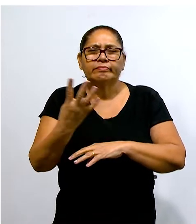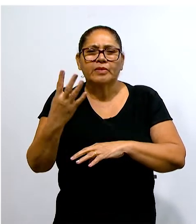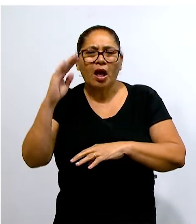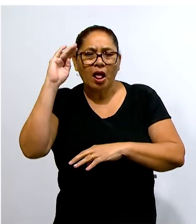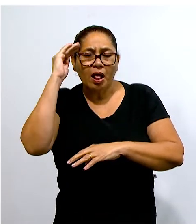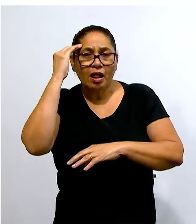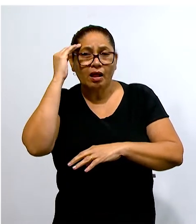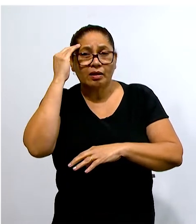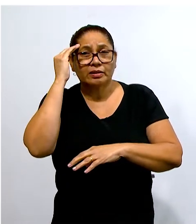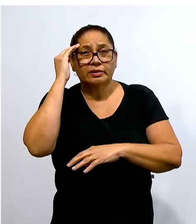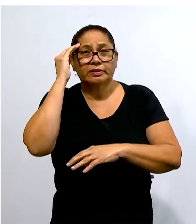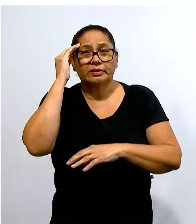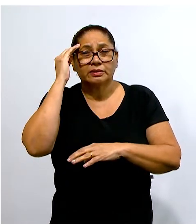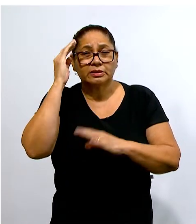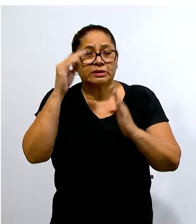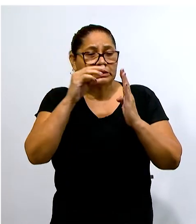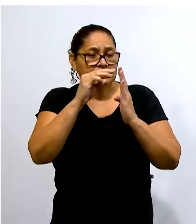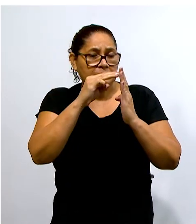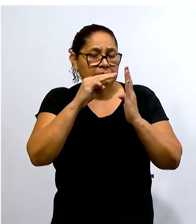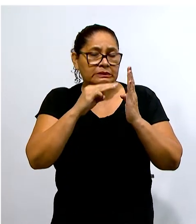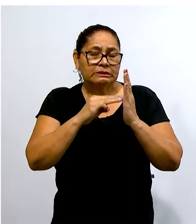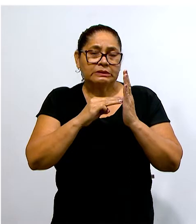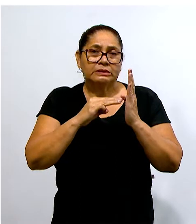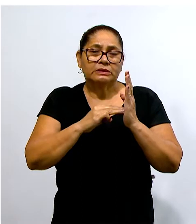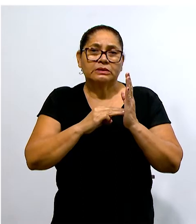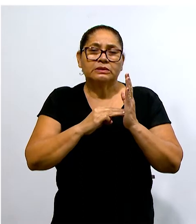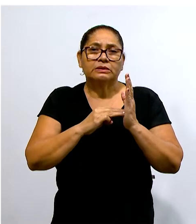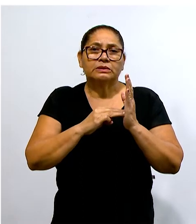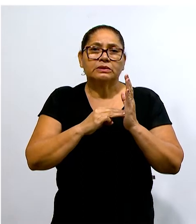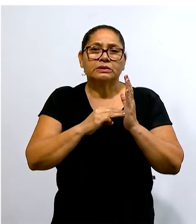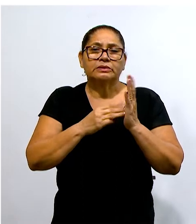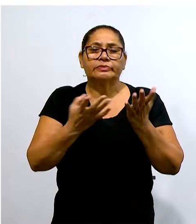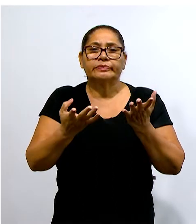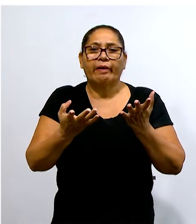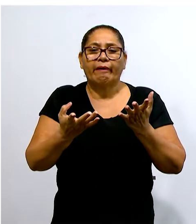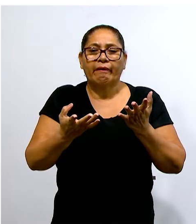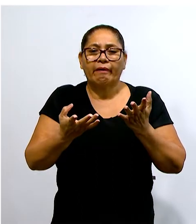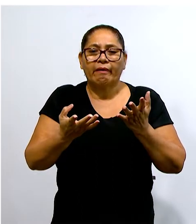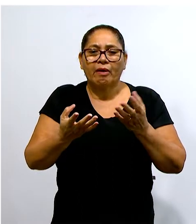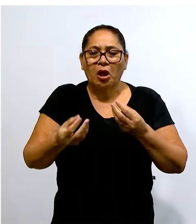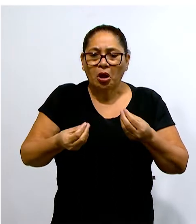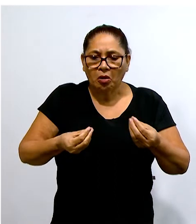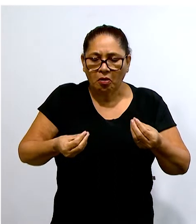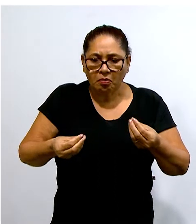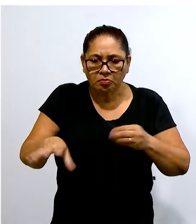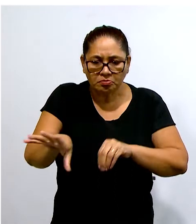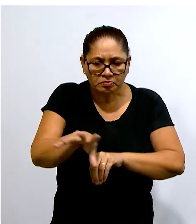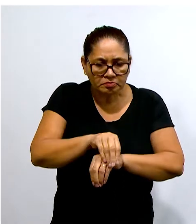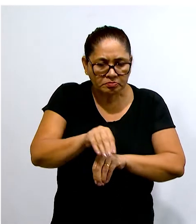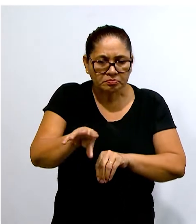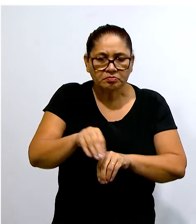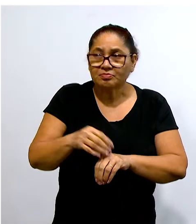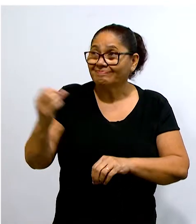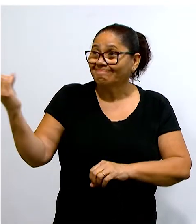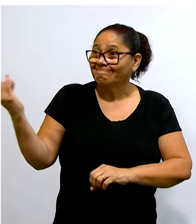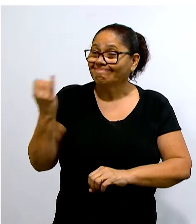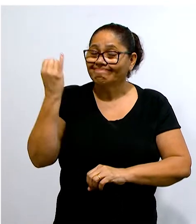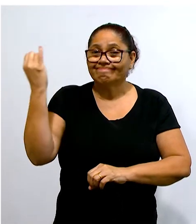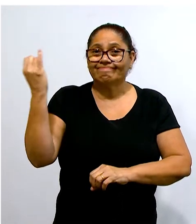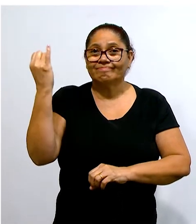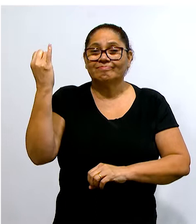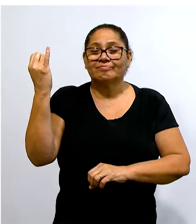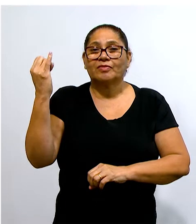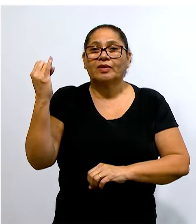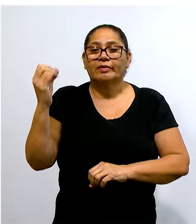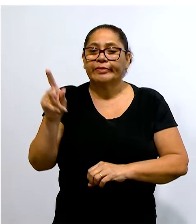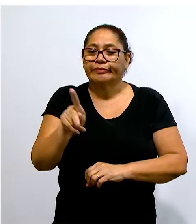compreender, né, os conteúdos procedimentais e atitudinais que são importantes, são necessários